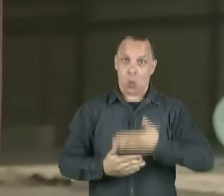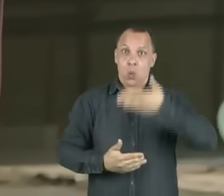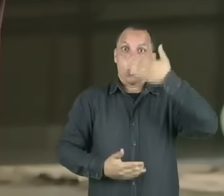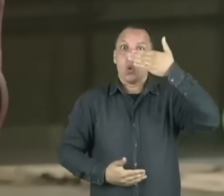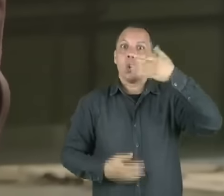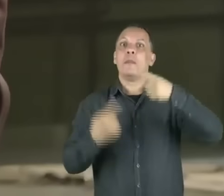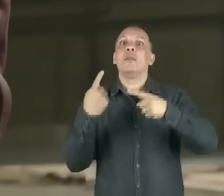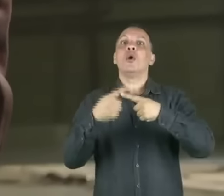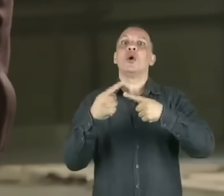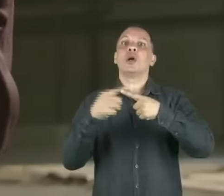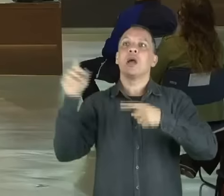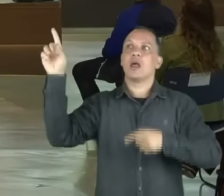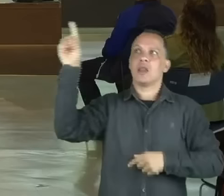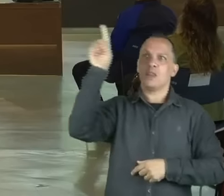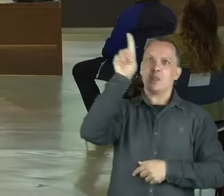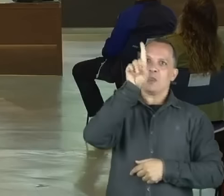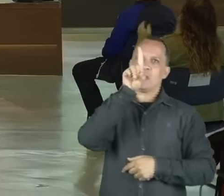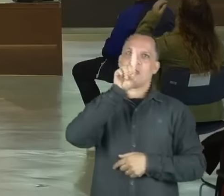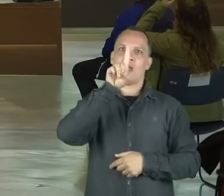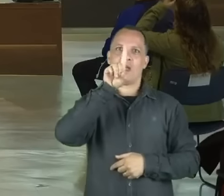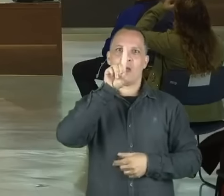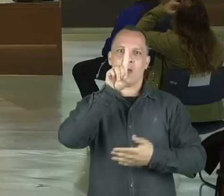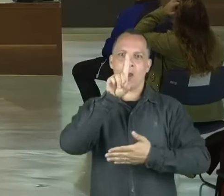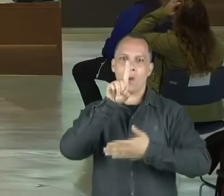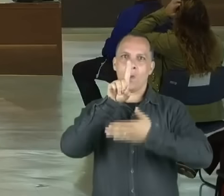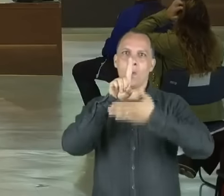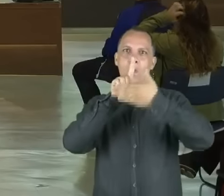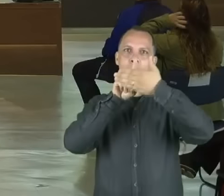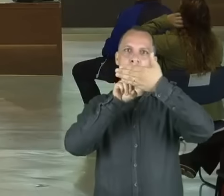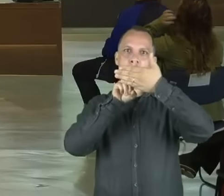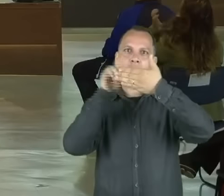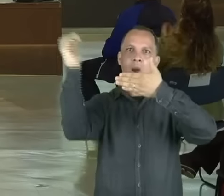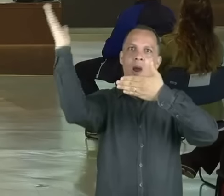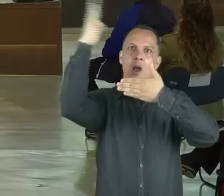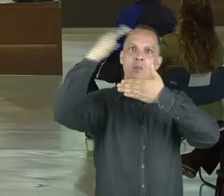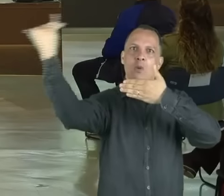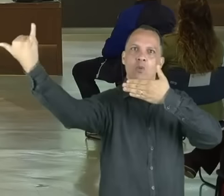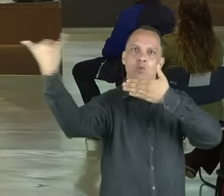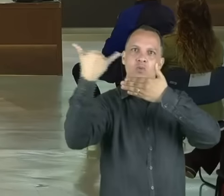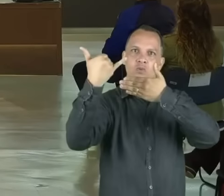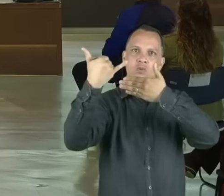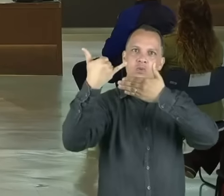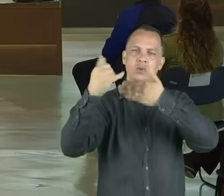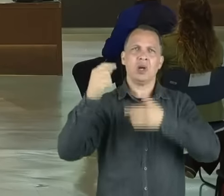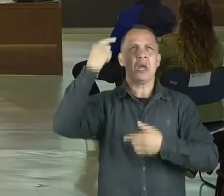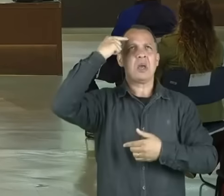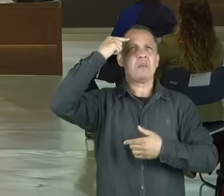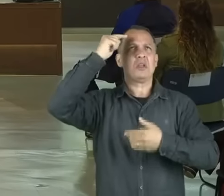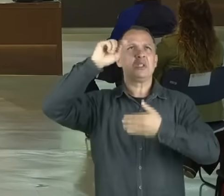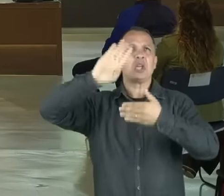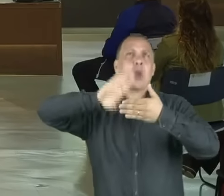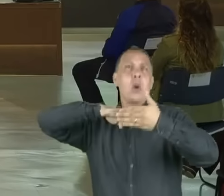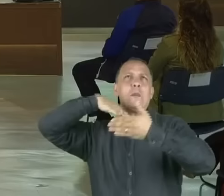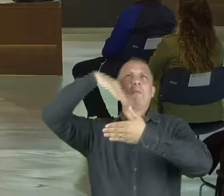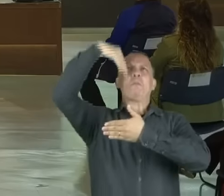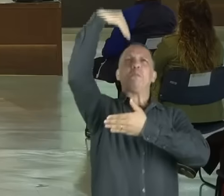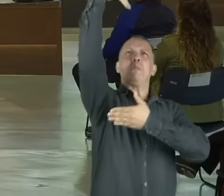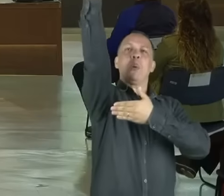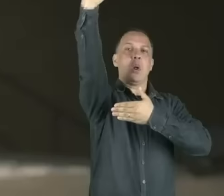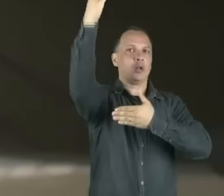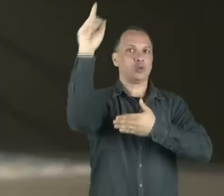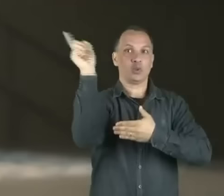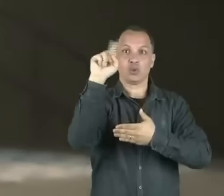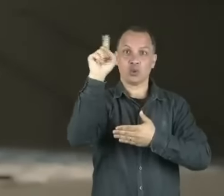aqui regiões Celestiais não estão lá regiões Celestiais estão exatamente aqui e as regiões